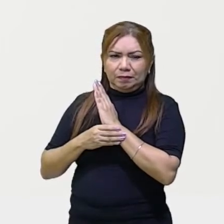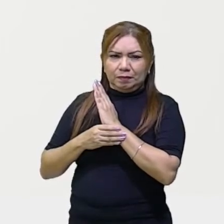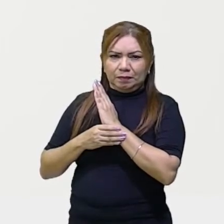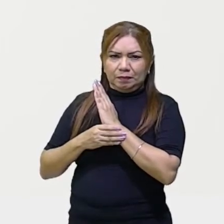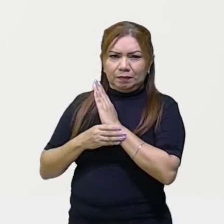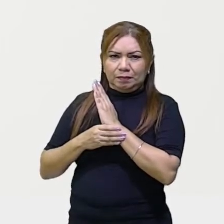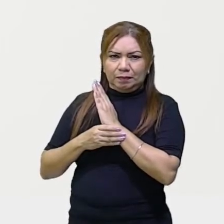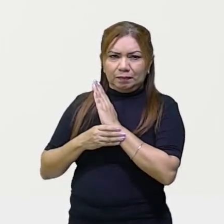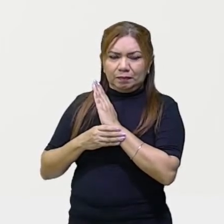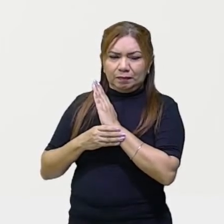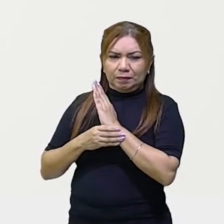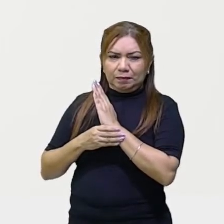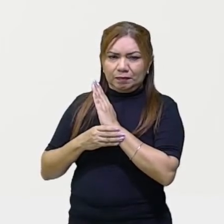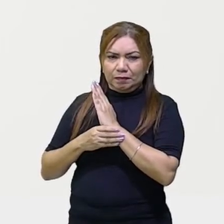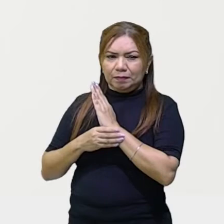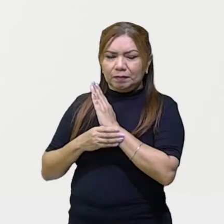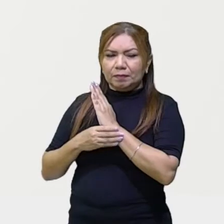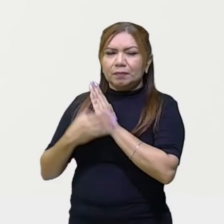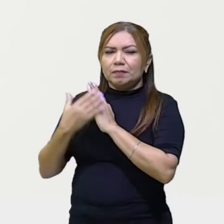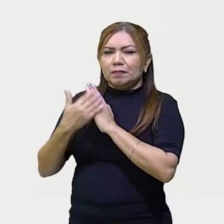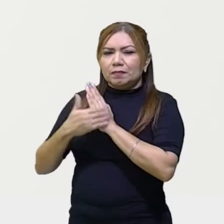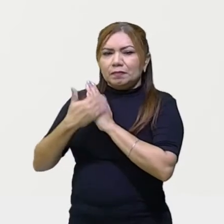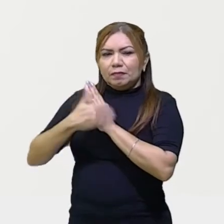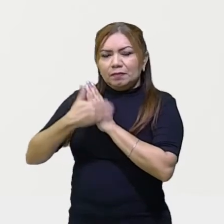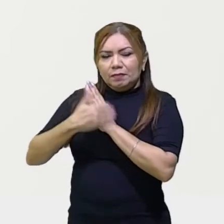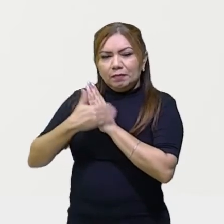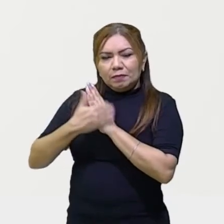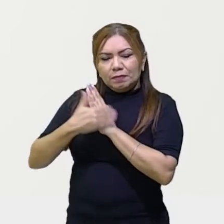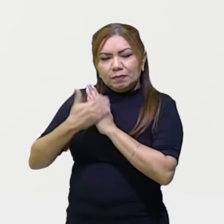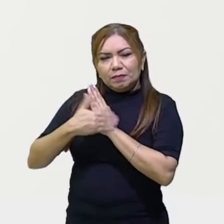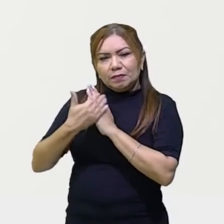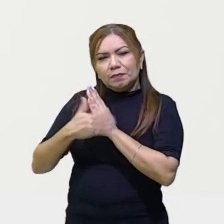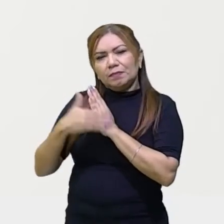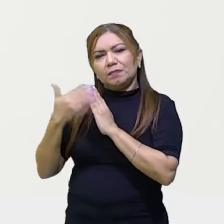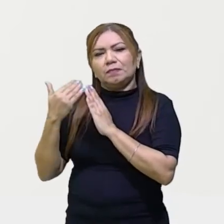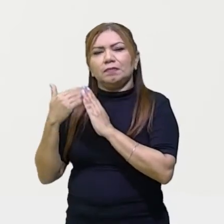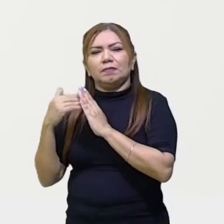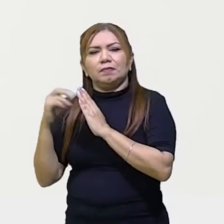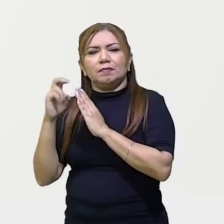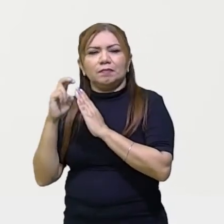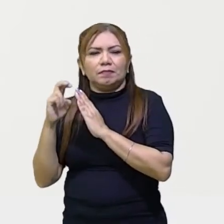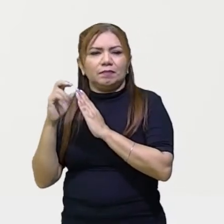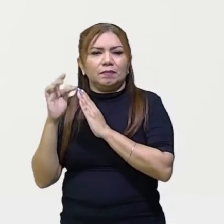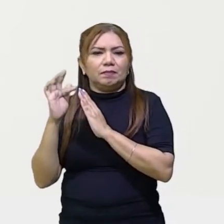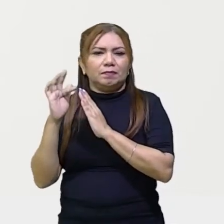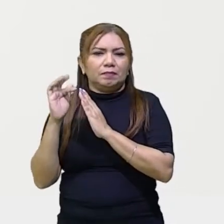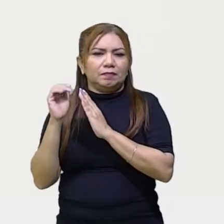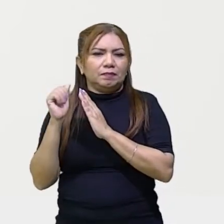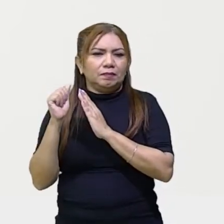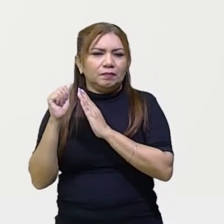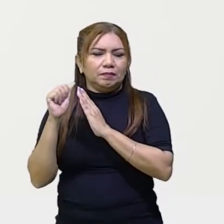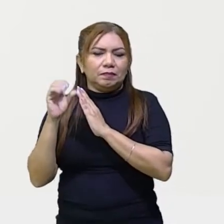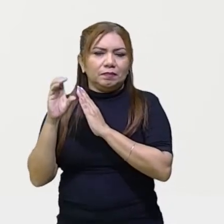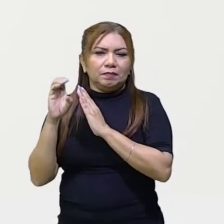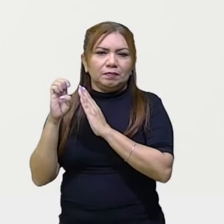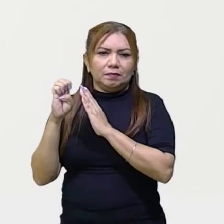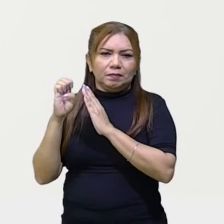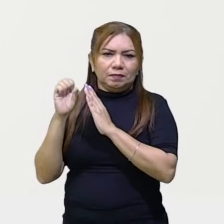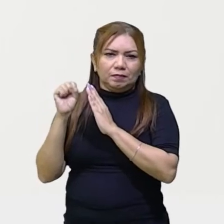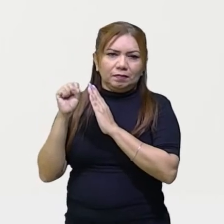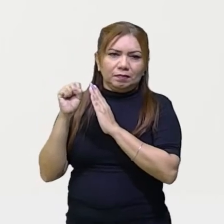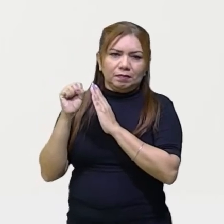multiplicar cinco eu tenho duas bases 5 x 2 Vai dar quanto vai dar 10 é